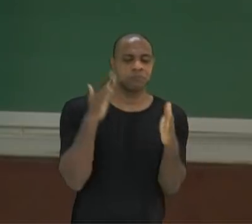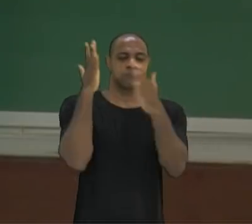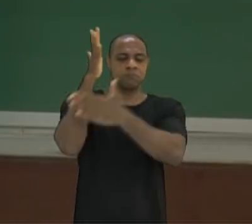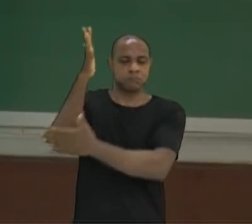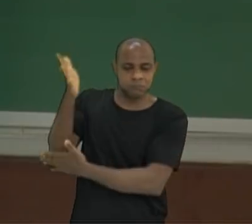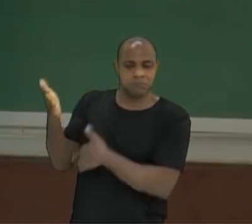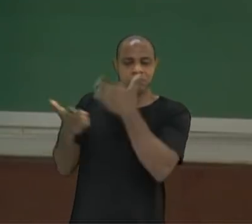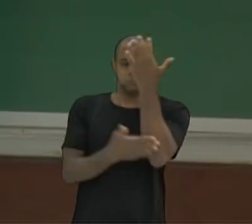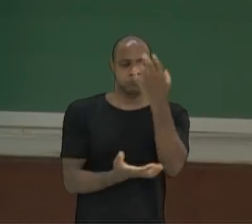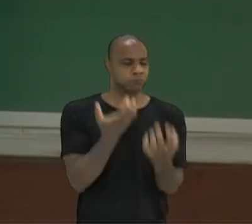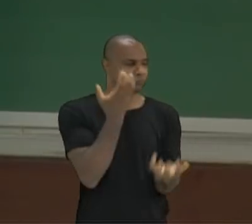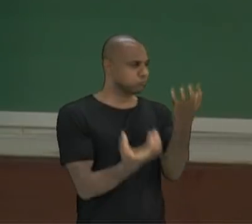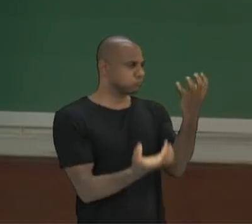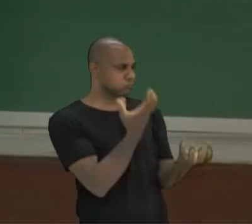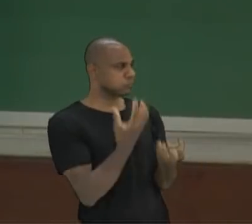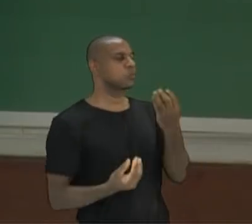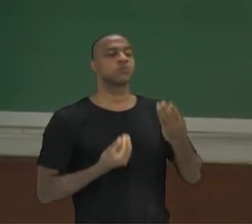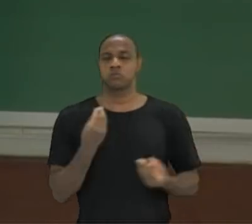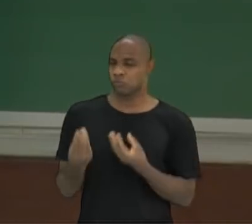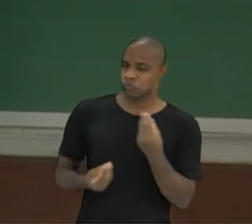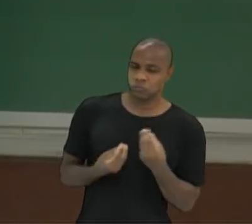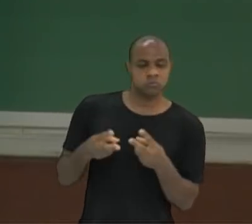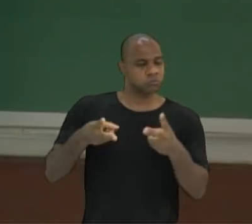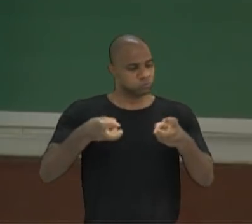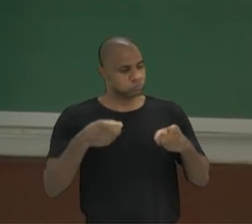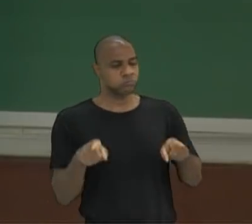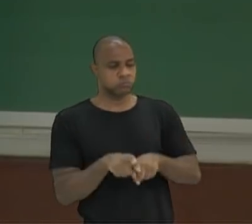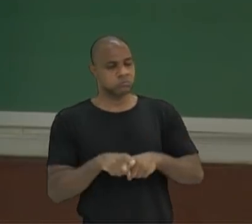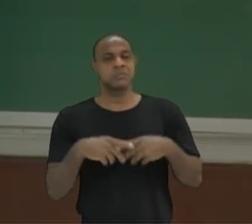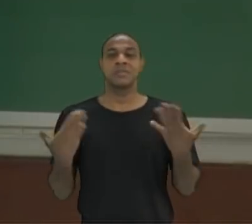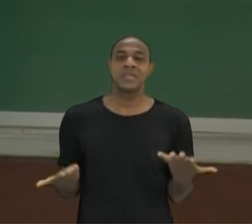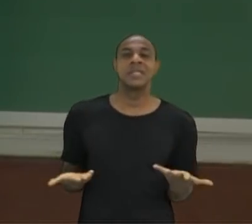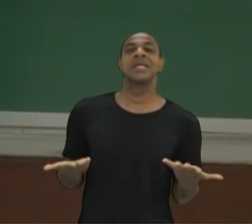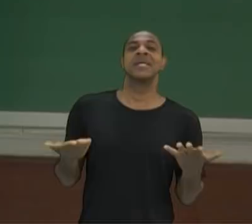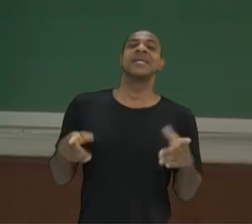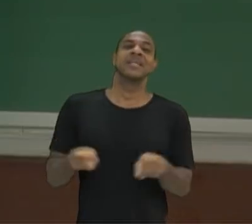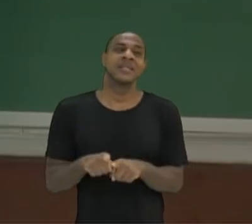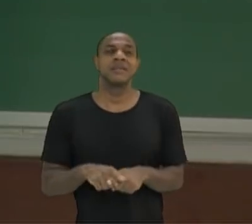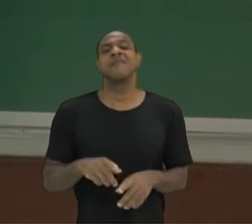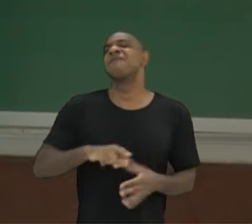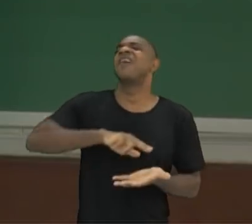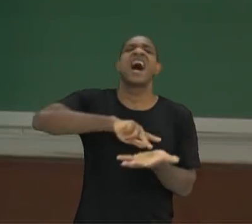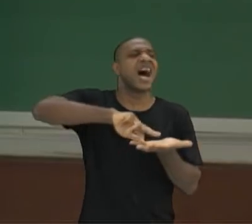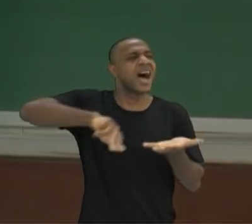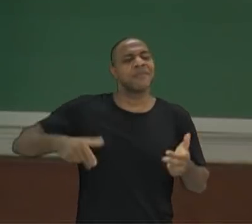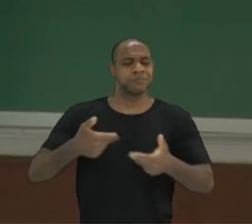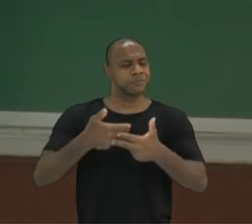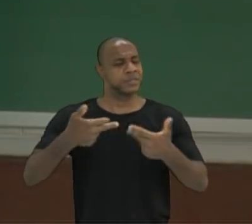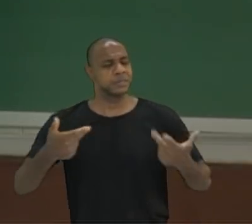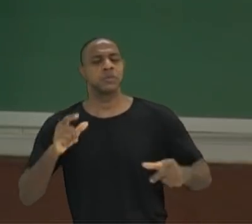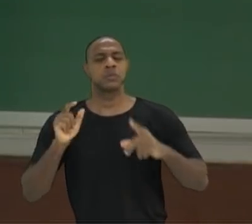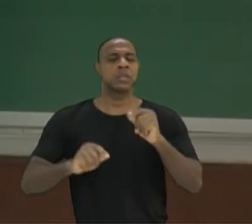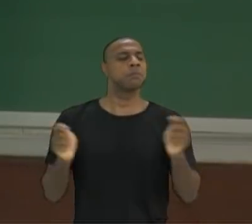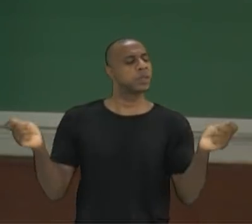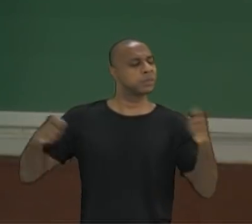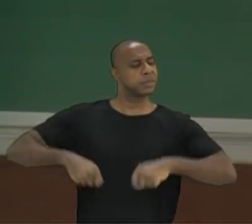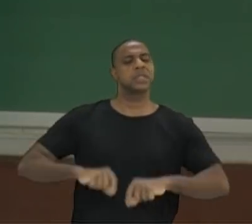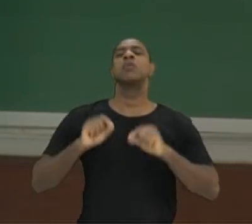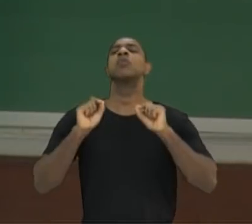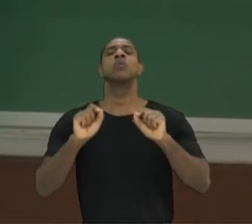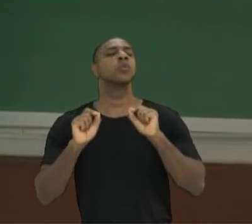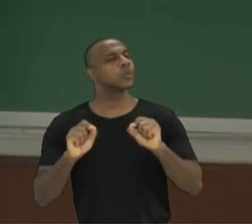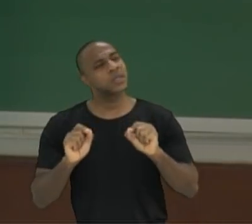desmatamento ou queimadas a partir dessa observação. Ou seja, vários são os elementos que nos